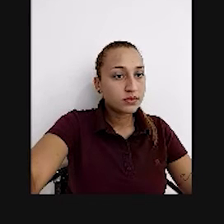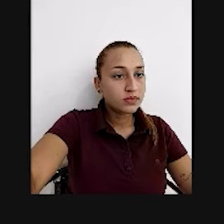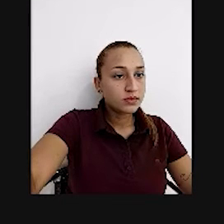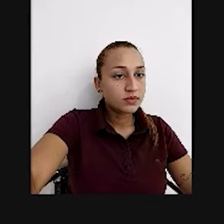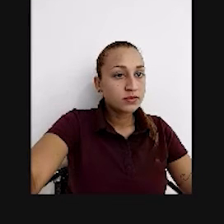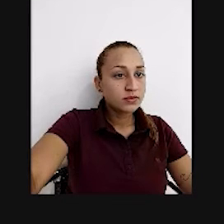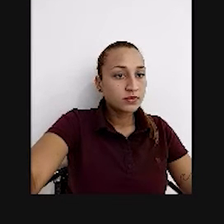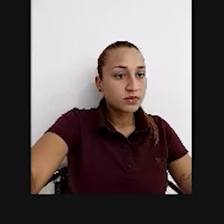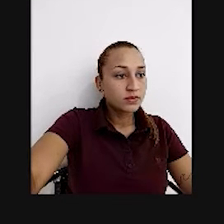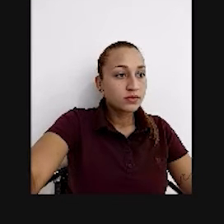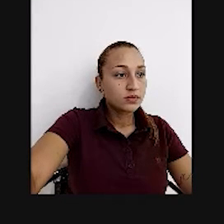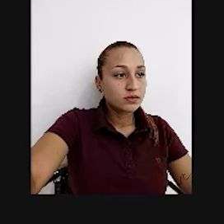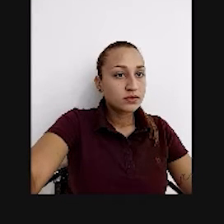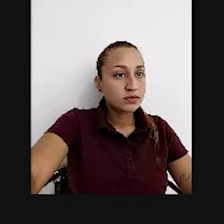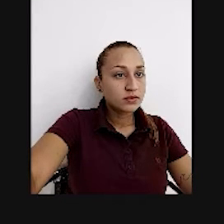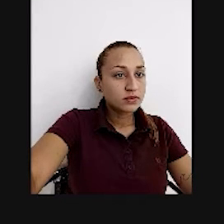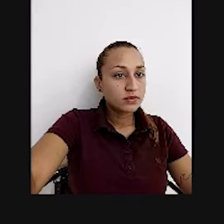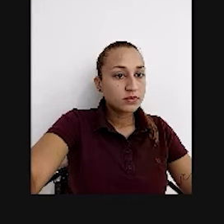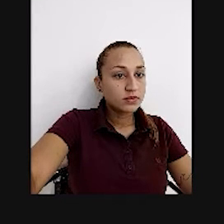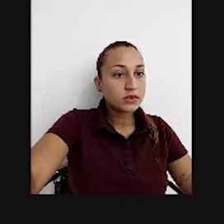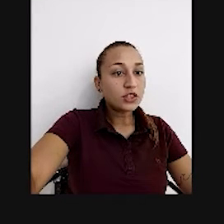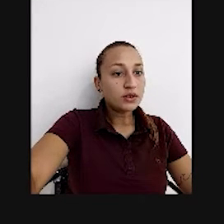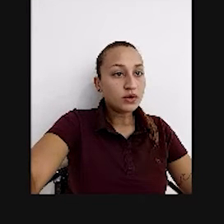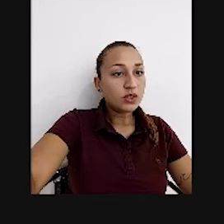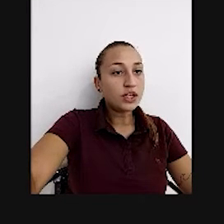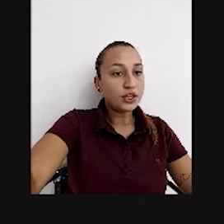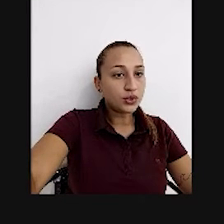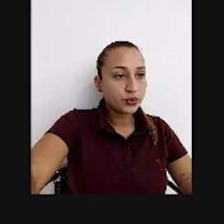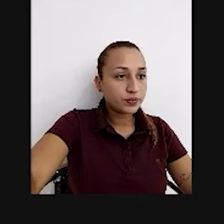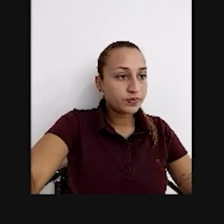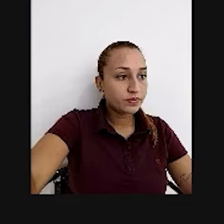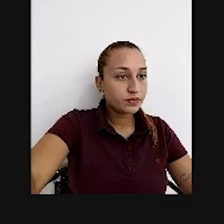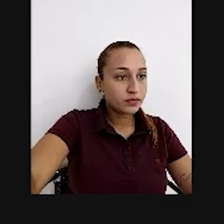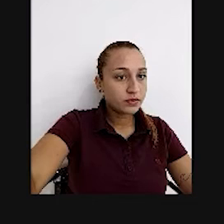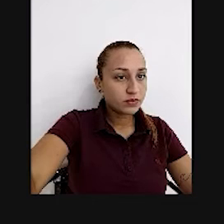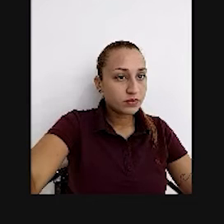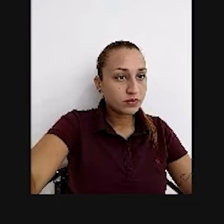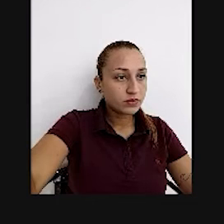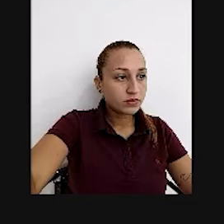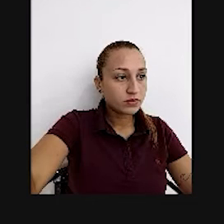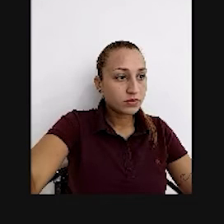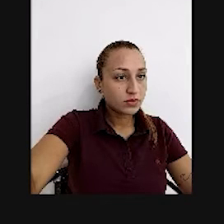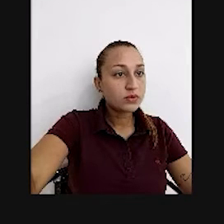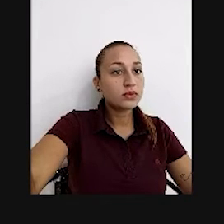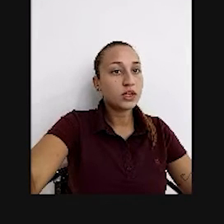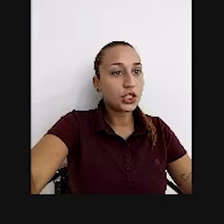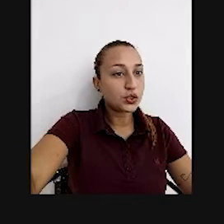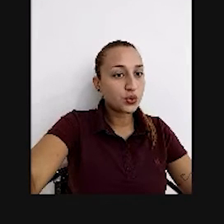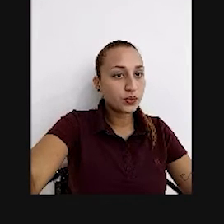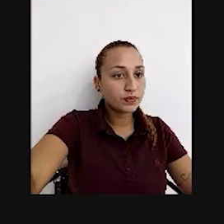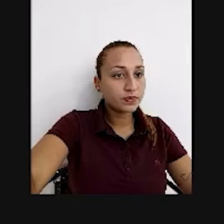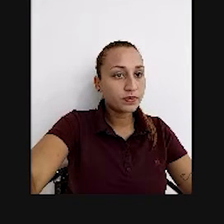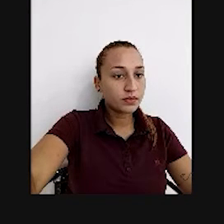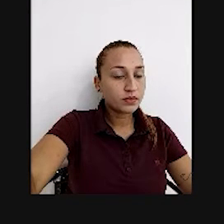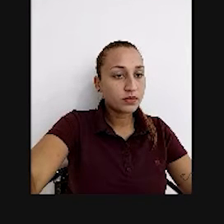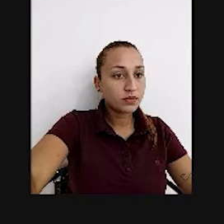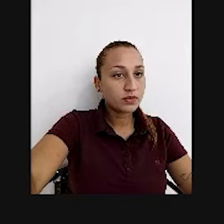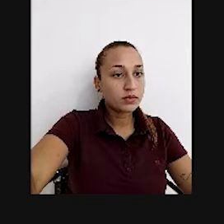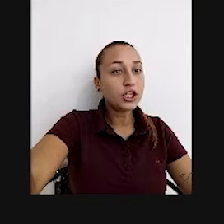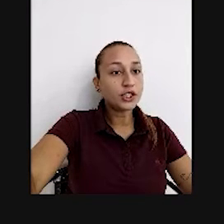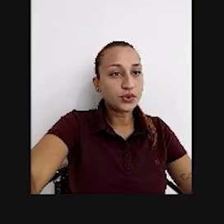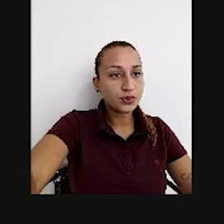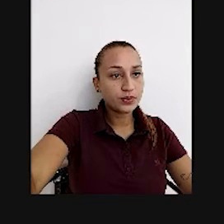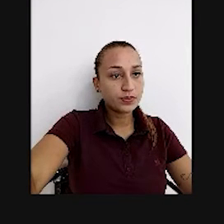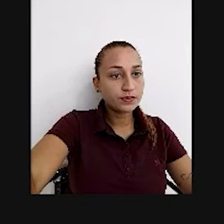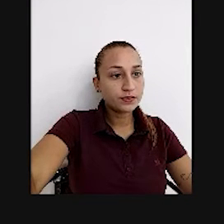né, passa um eixo, 2 eixos, né, um em cada lado, exercendo uma força contrária, né, em Z negativo.